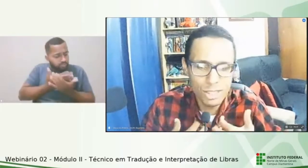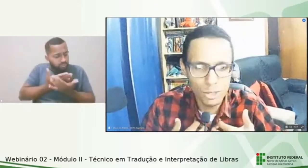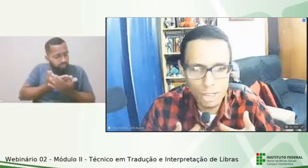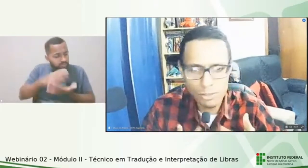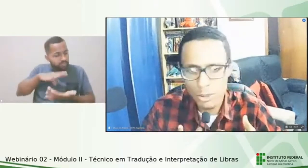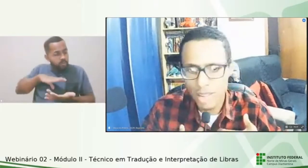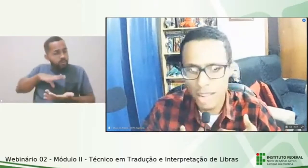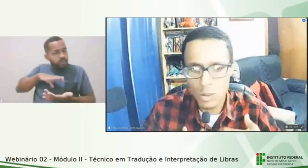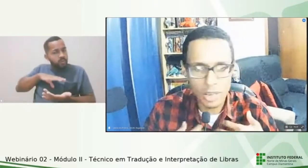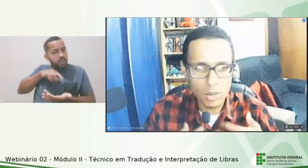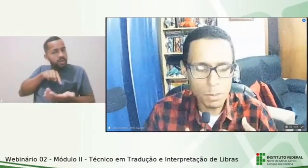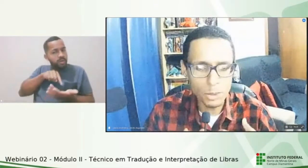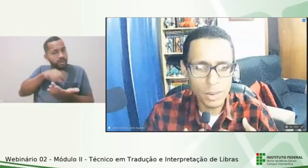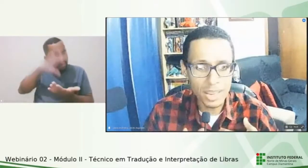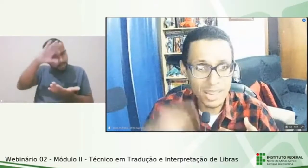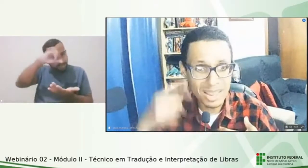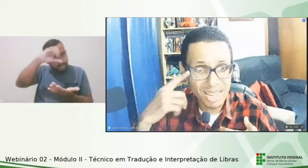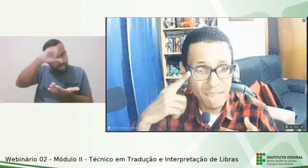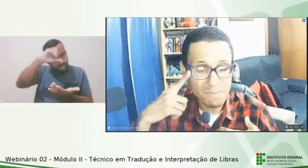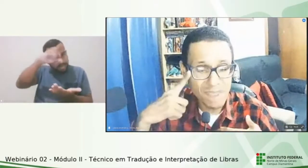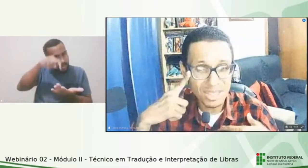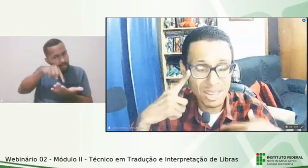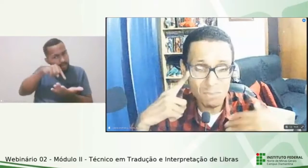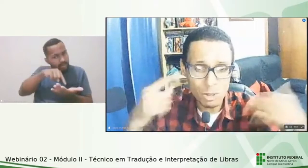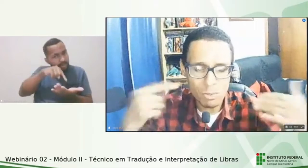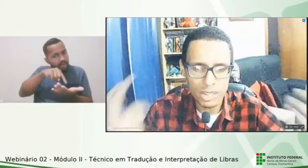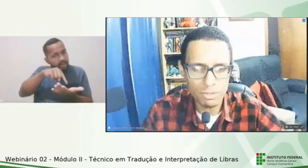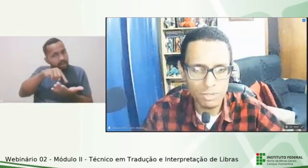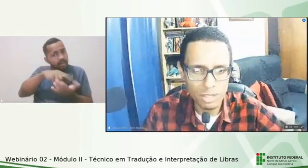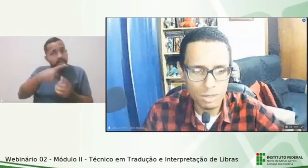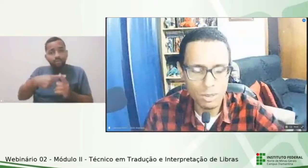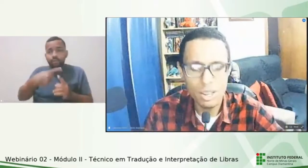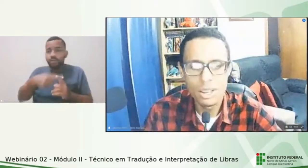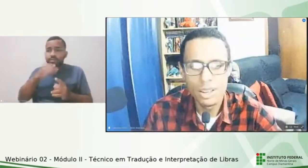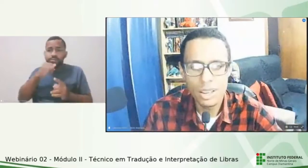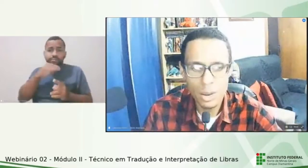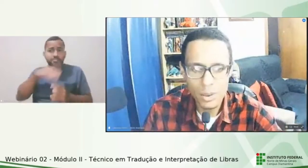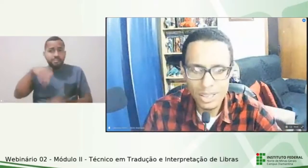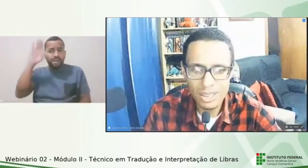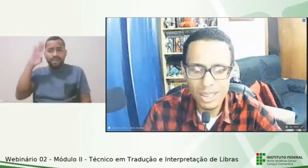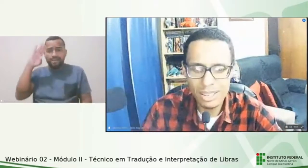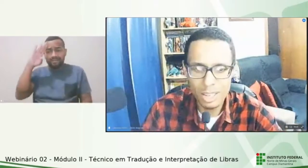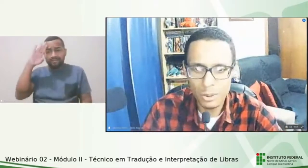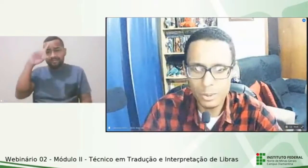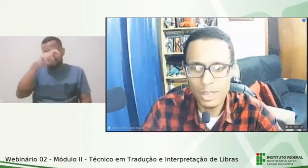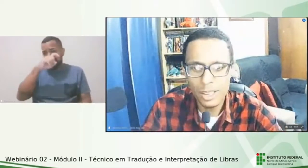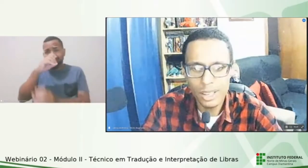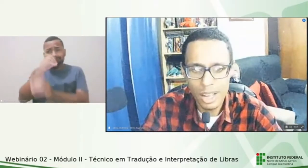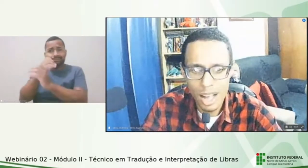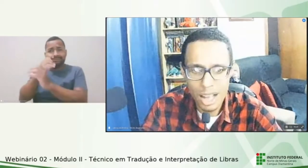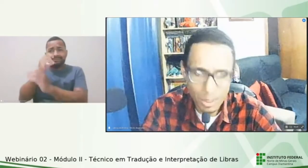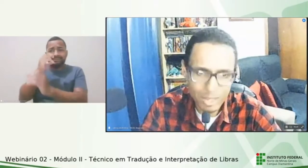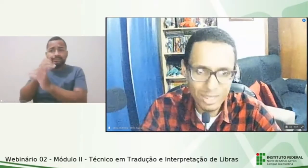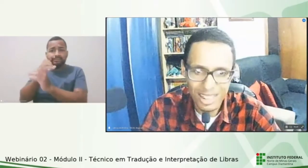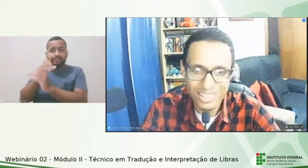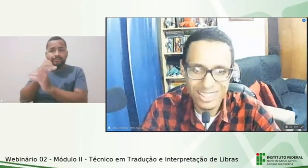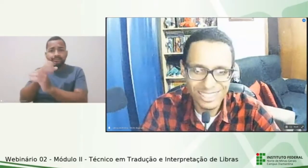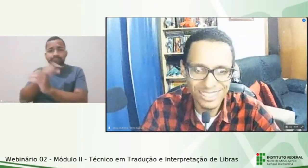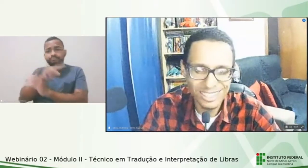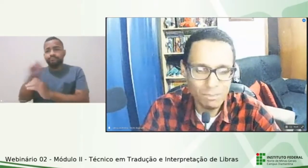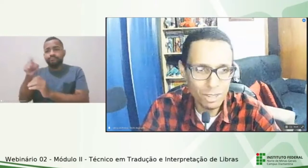Se eu tenho dificuldade com a língua portuguesa, vai ser muito mais difícil eu entender, então, a língua de